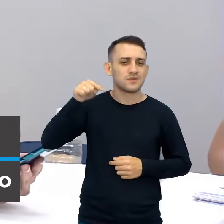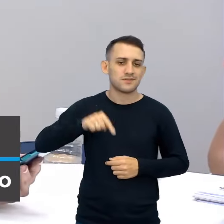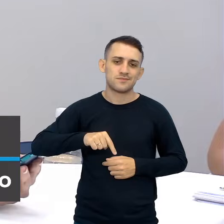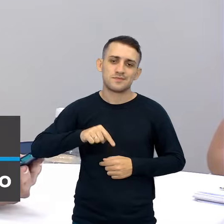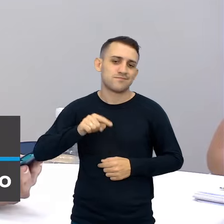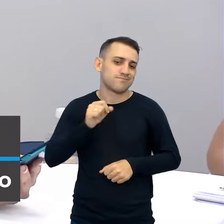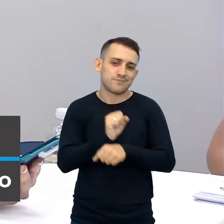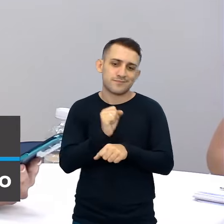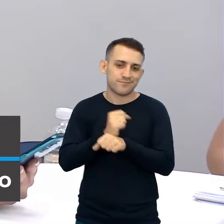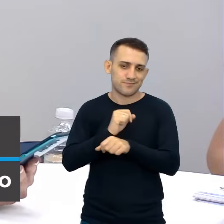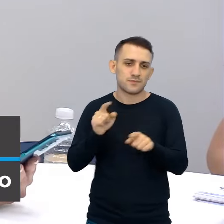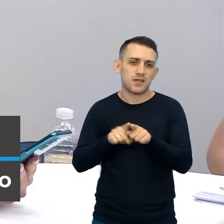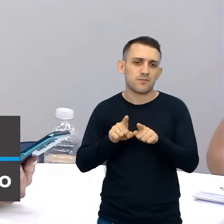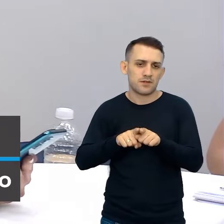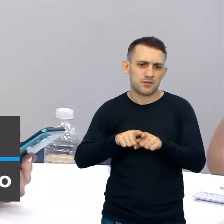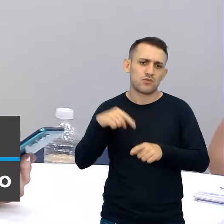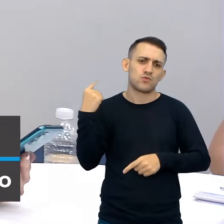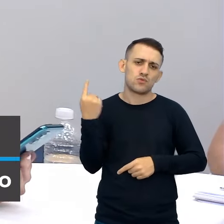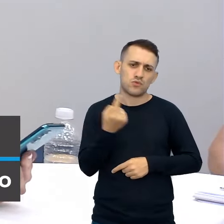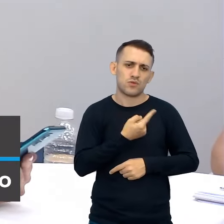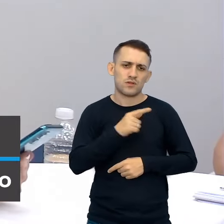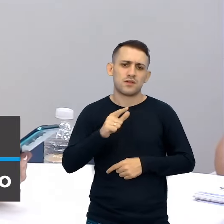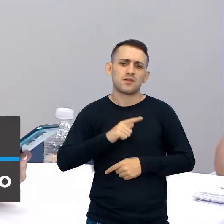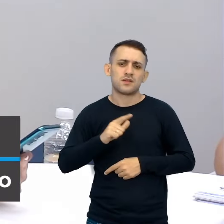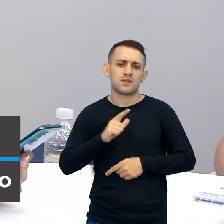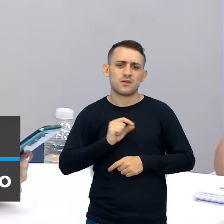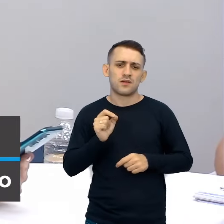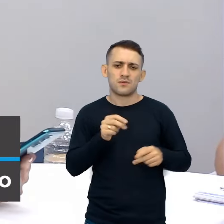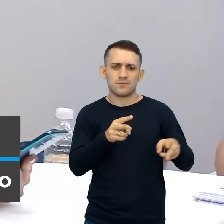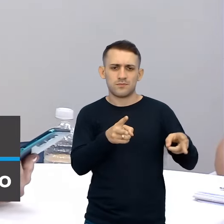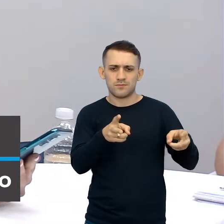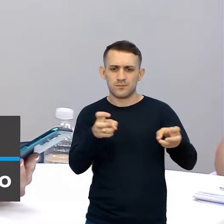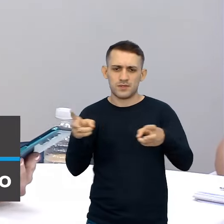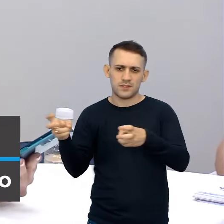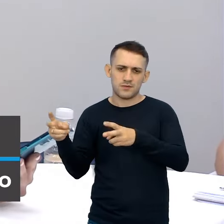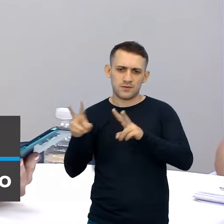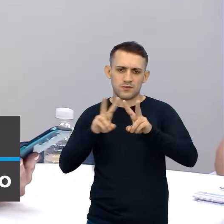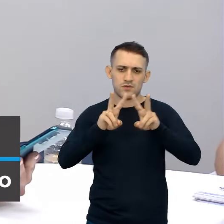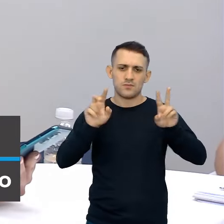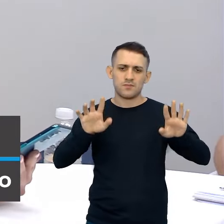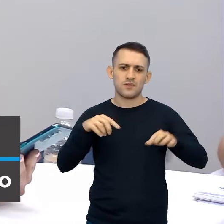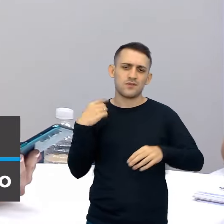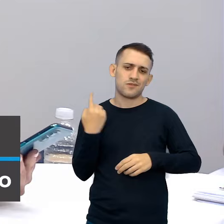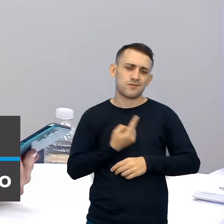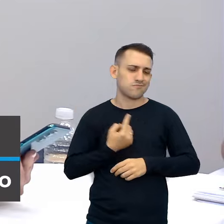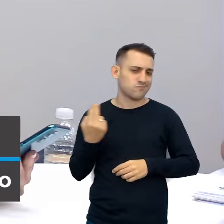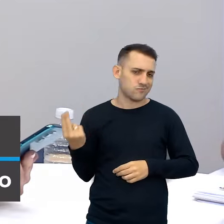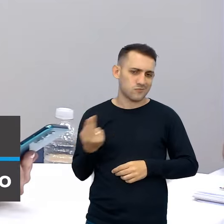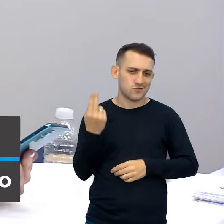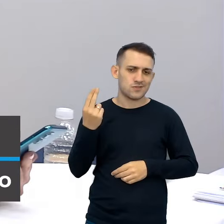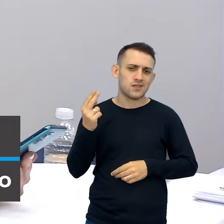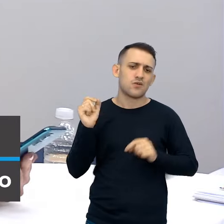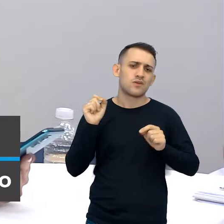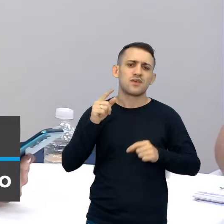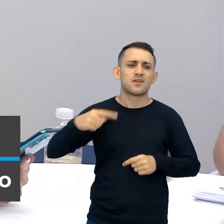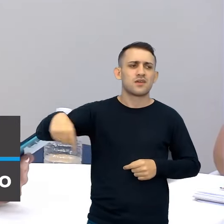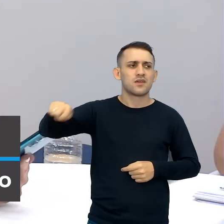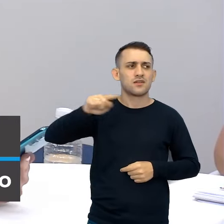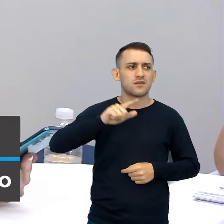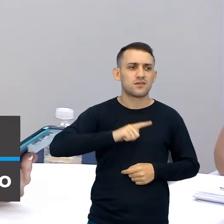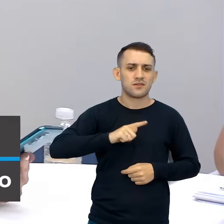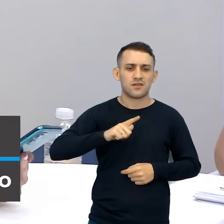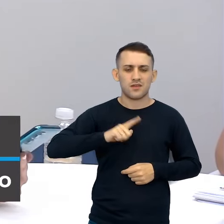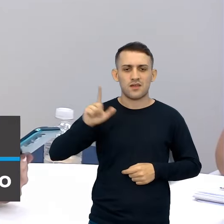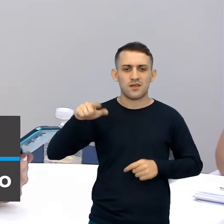mãos atadas, embora a gente tenha lá as nossas percepções a respeito, mas a gente não consegue. Então, o que eles trazem é